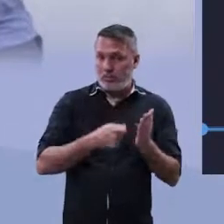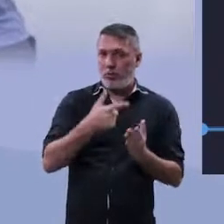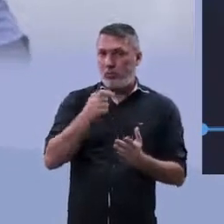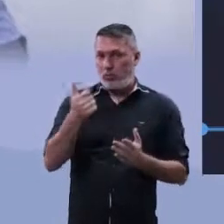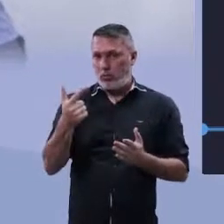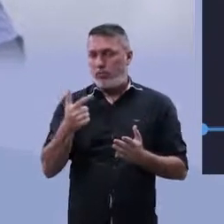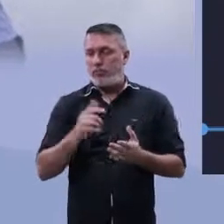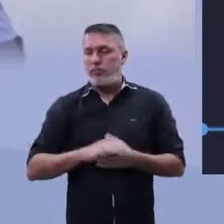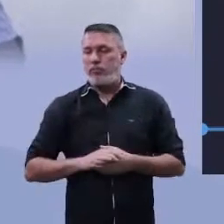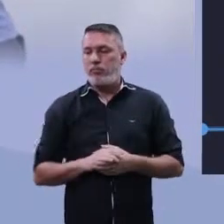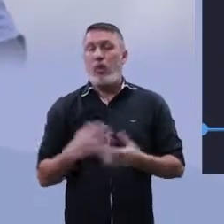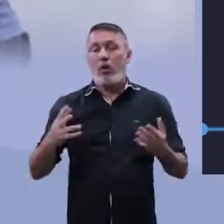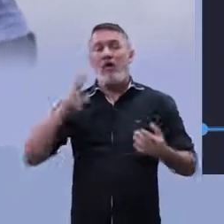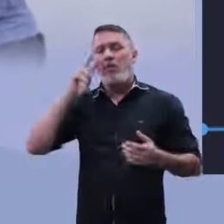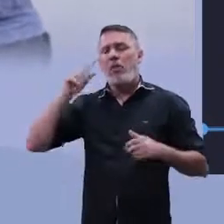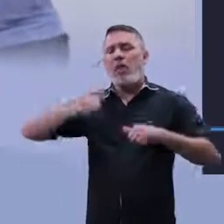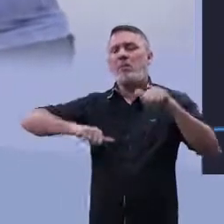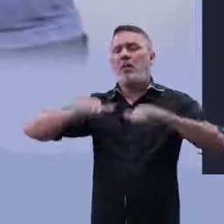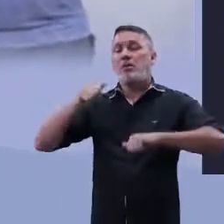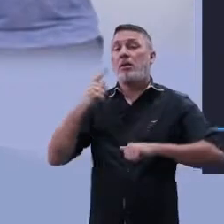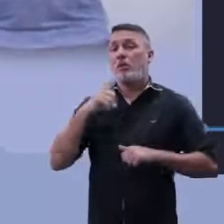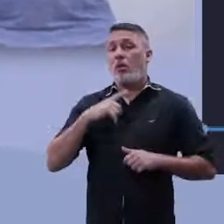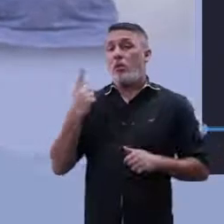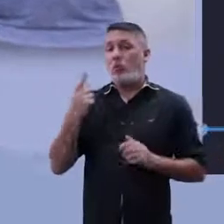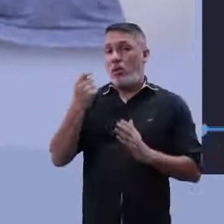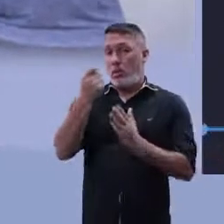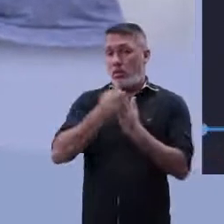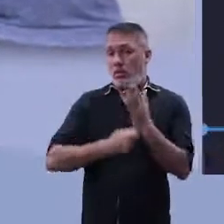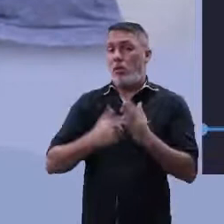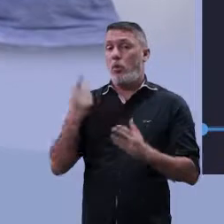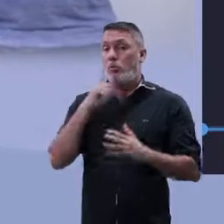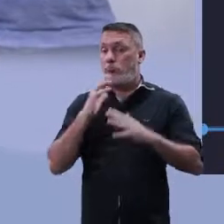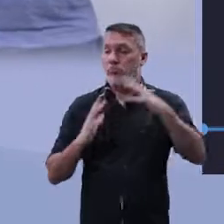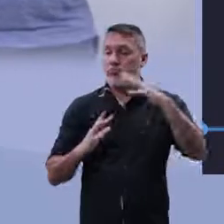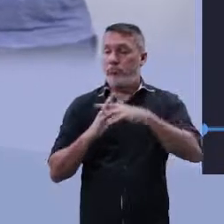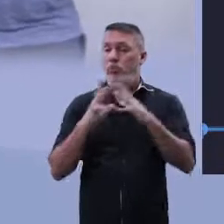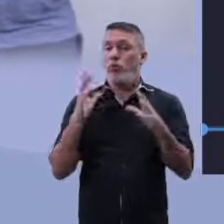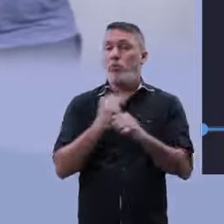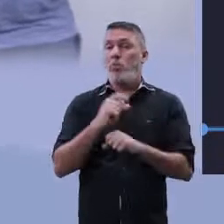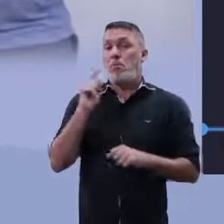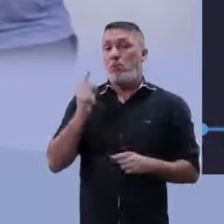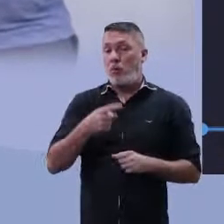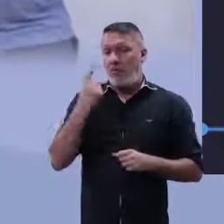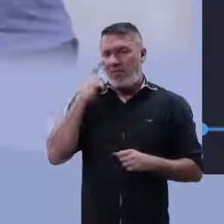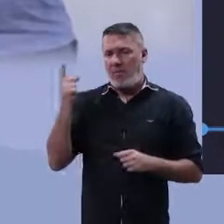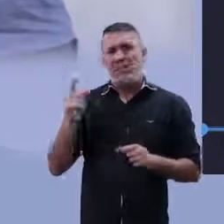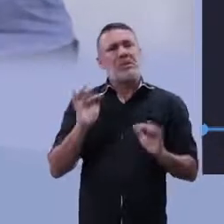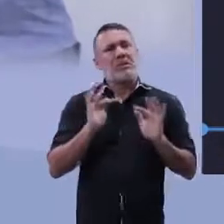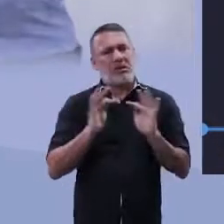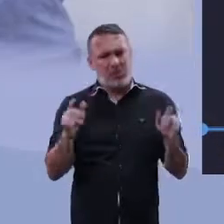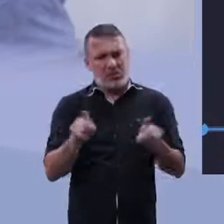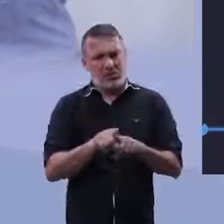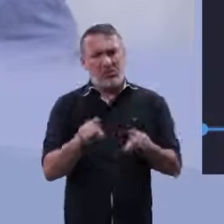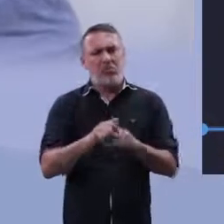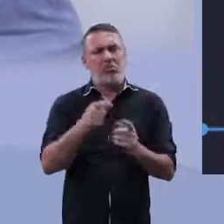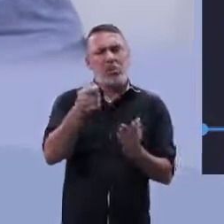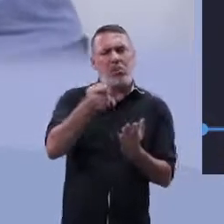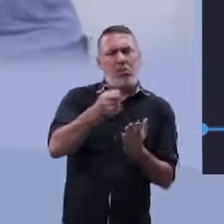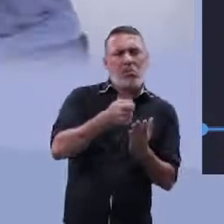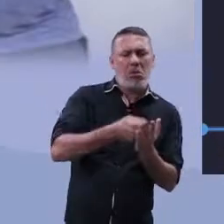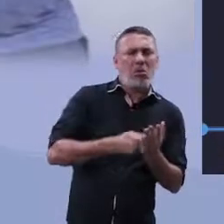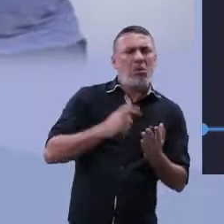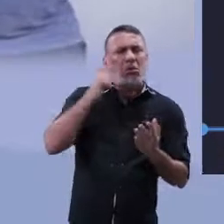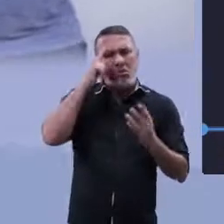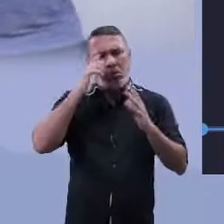do Enem de 2012. Então nós vamos analisar agora uma redação que alcançou a nota 1000, né? Uma redação super simples,